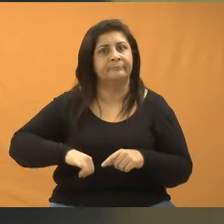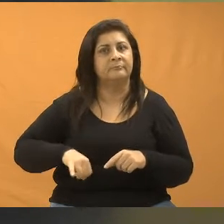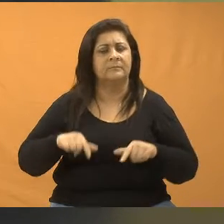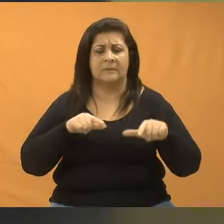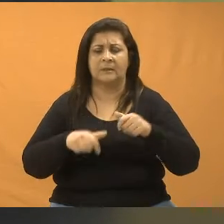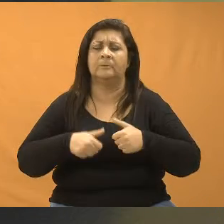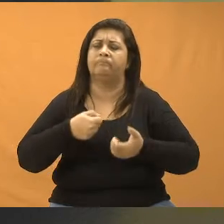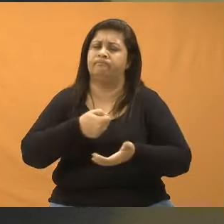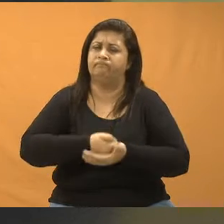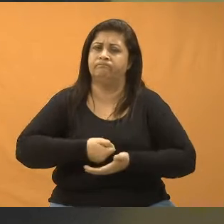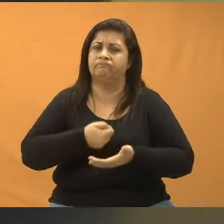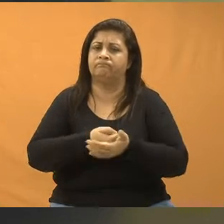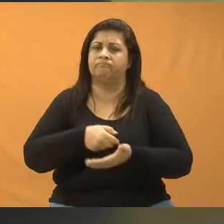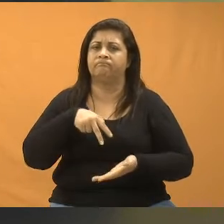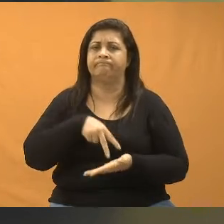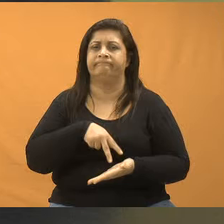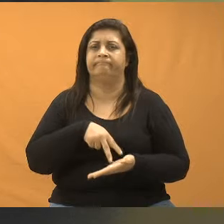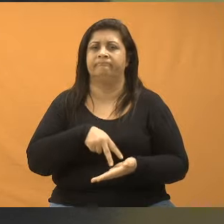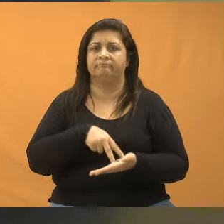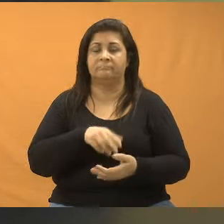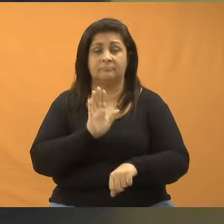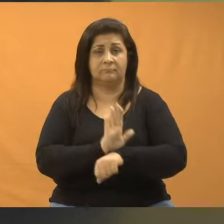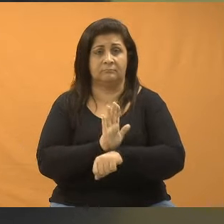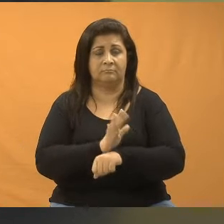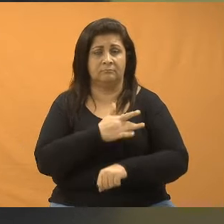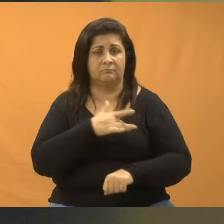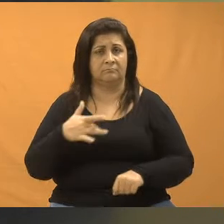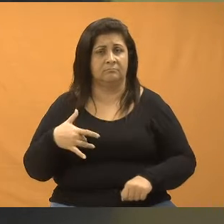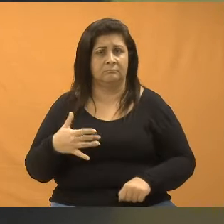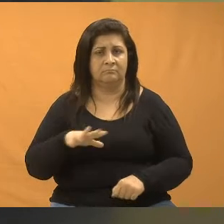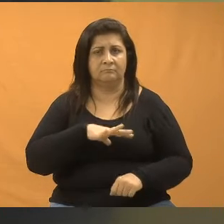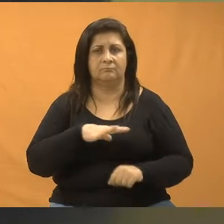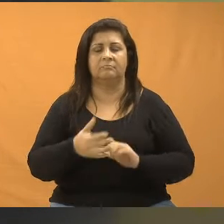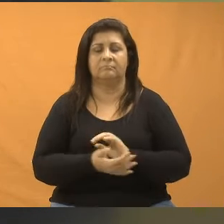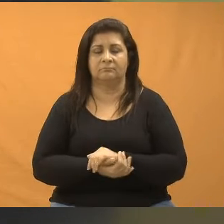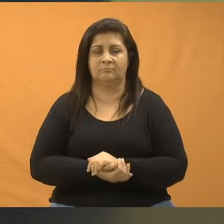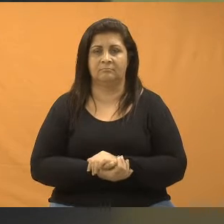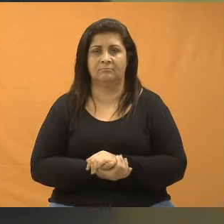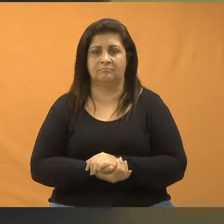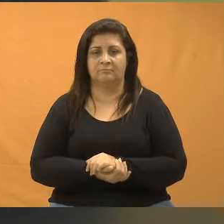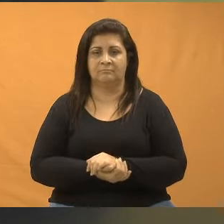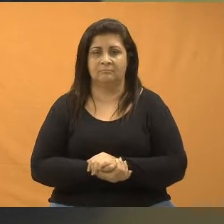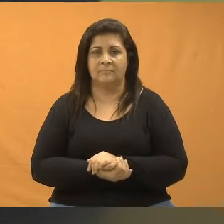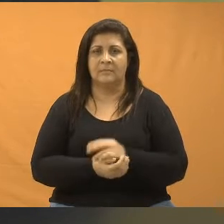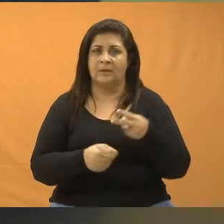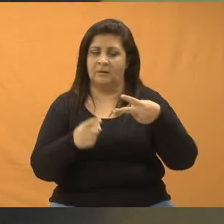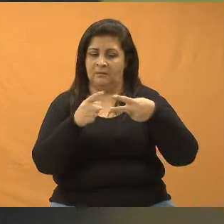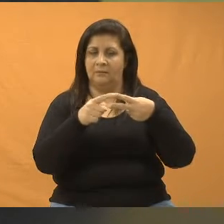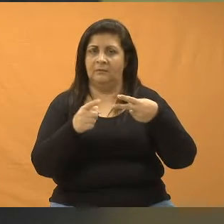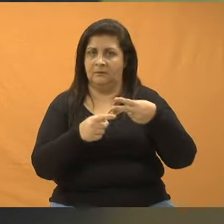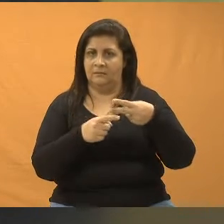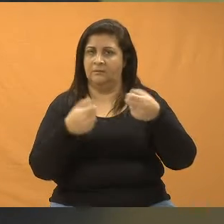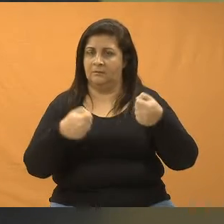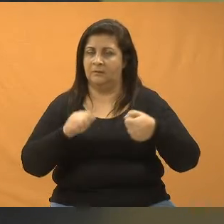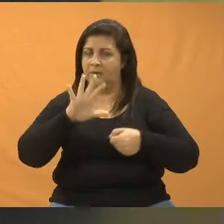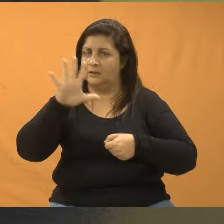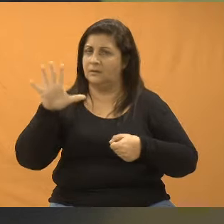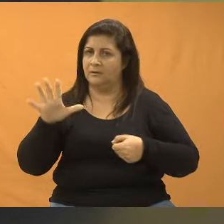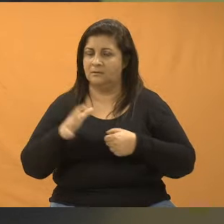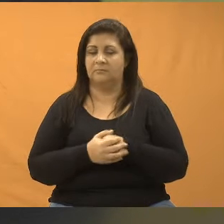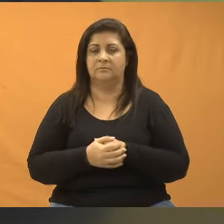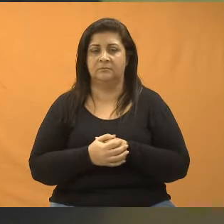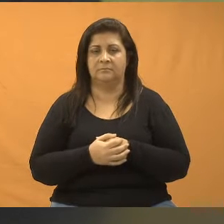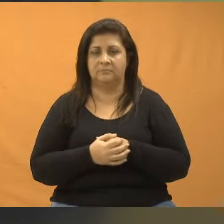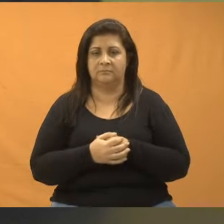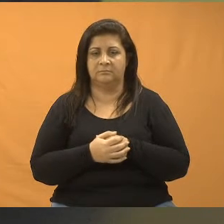irmandade, estiveram presentes contribuindo com a saúde do município. Então, acho que esses dois pontos tem que deixar bem claro. Não